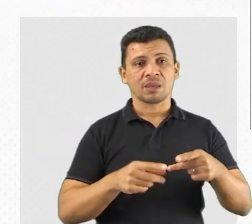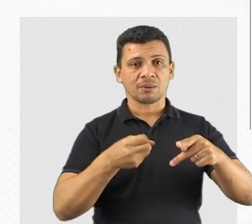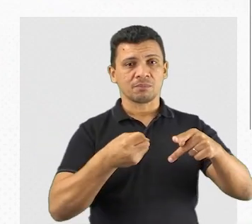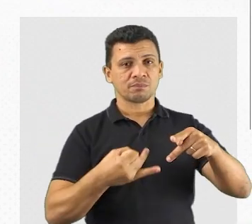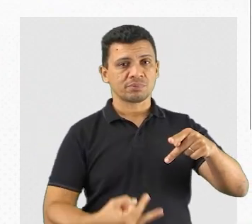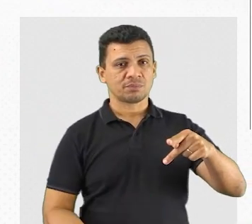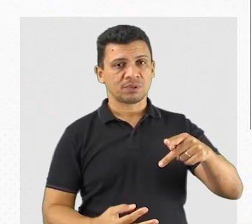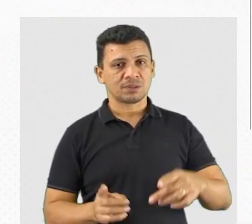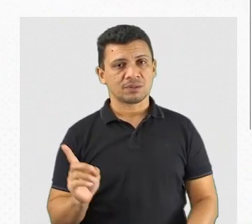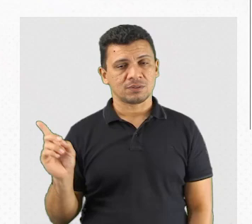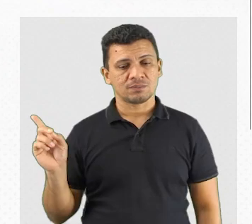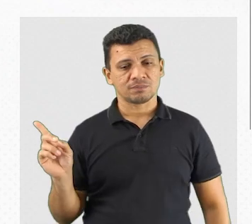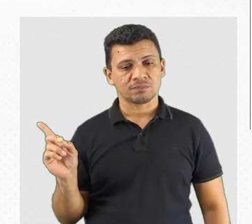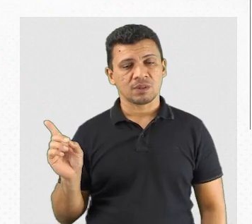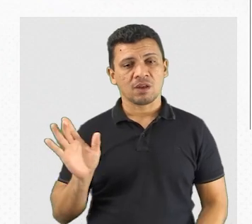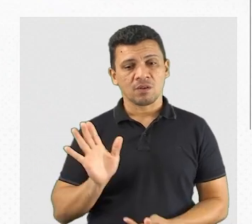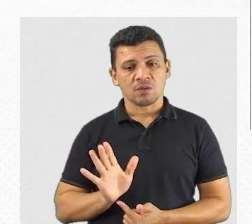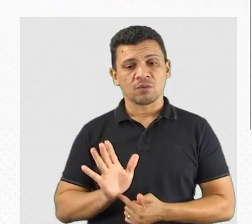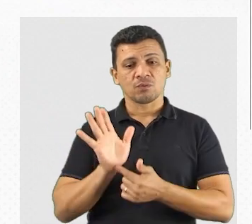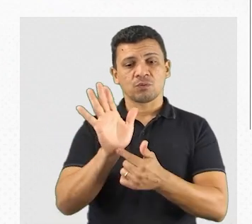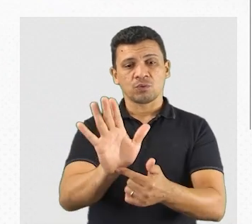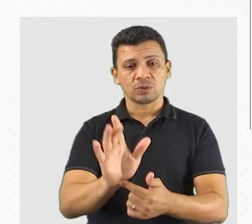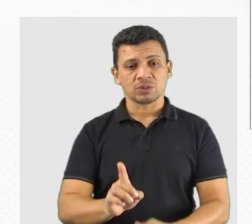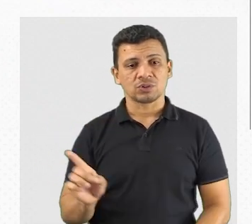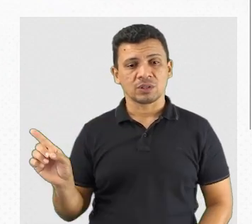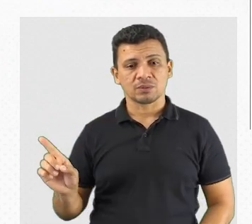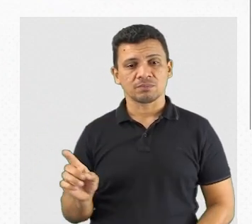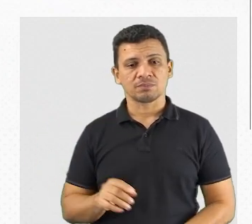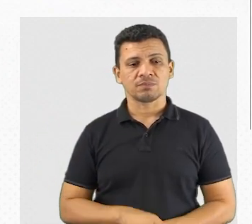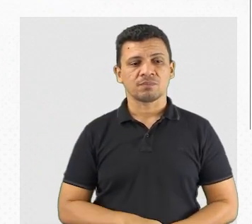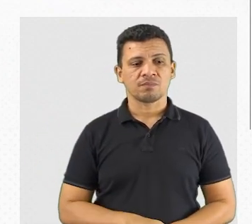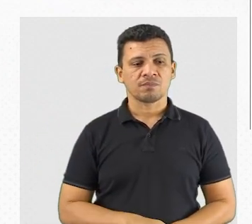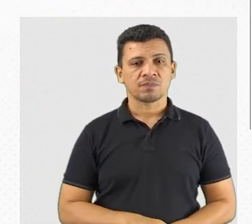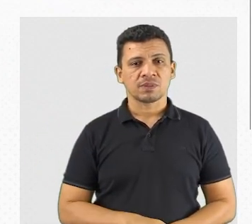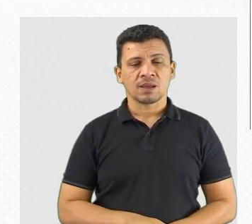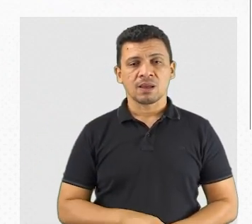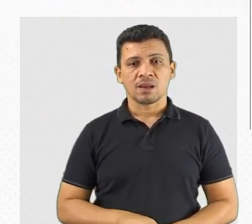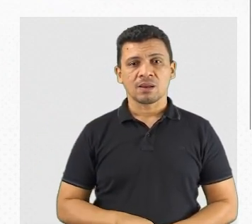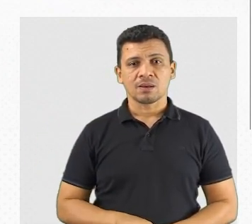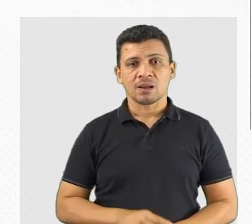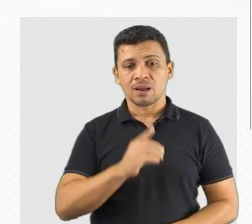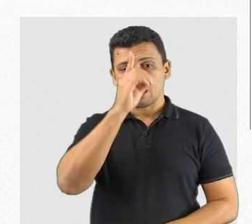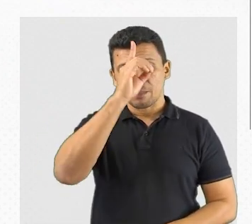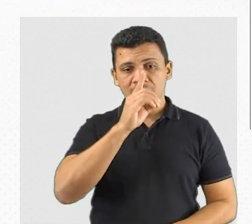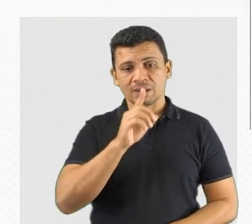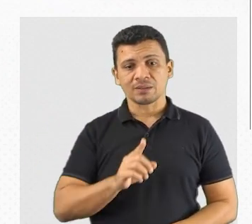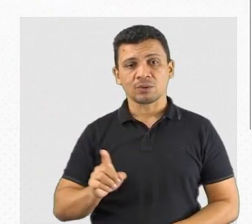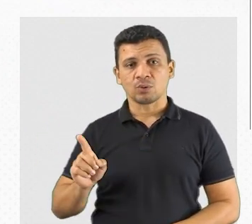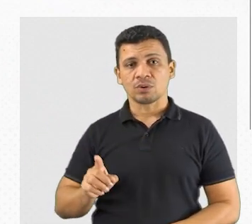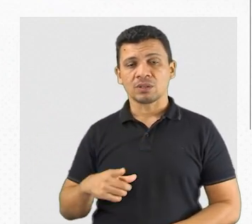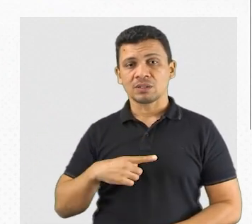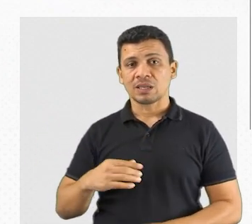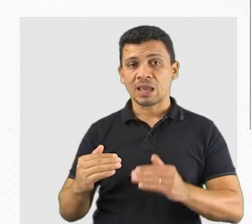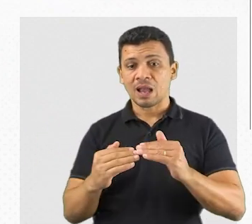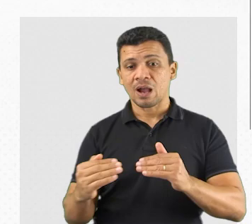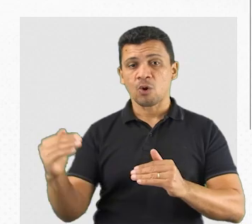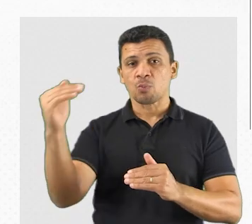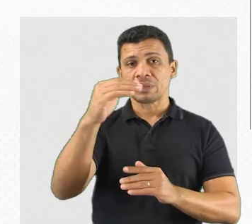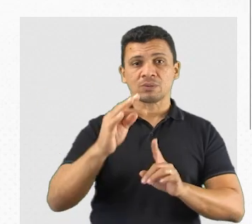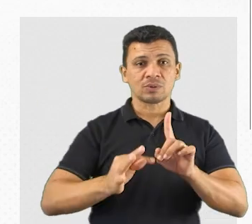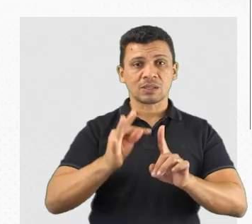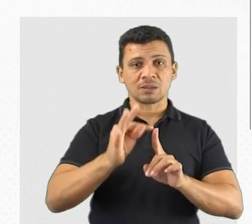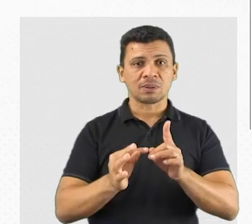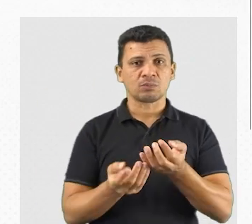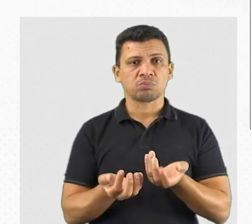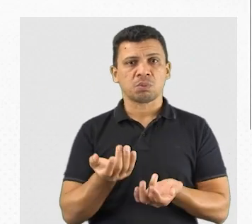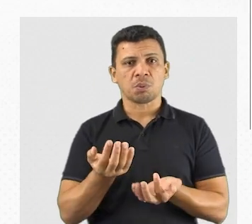propriedade. Vou até destacar, ó, colocar aqui um marcadorzinho aqui bonitinho aqui, amarelo aqui, ó, aumento na temperatura de ebulição, ó,